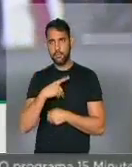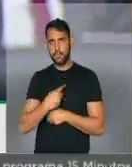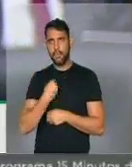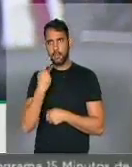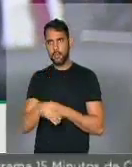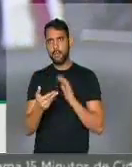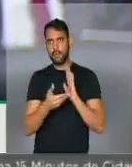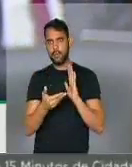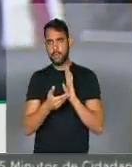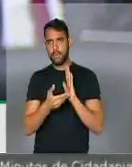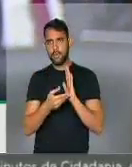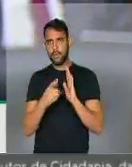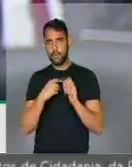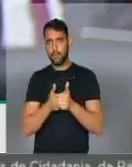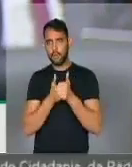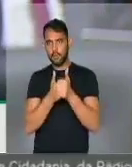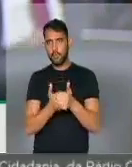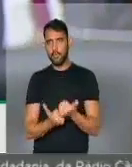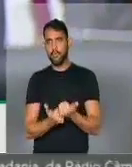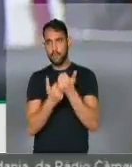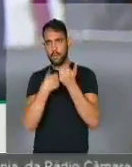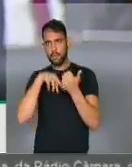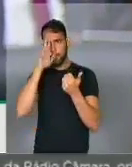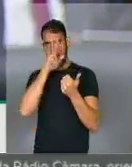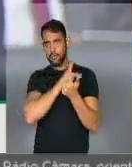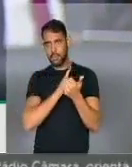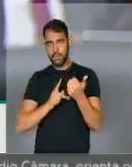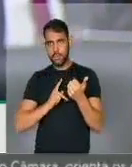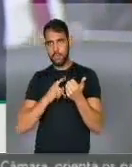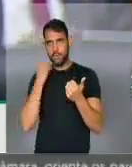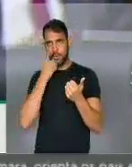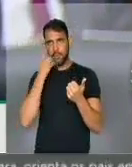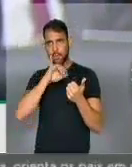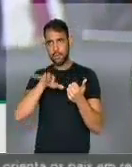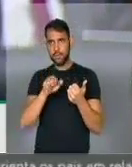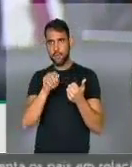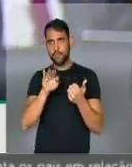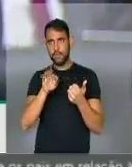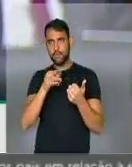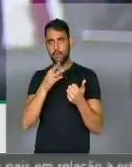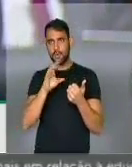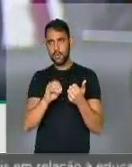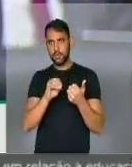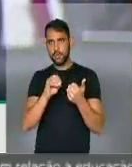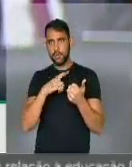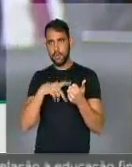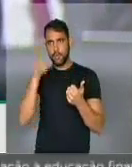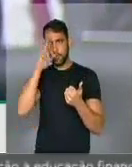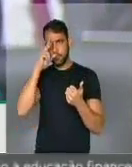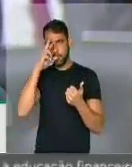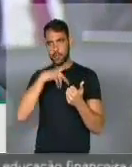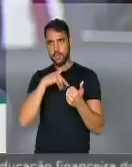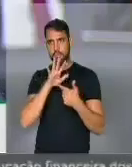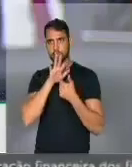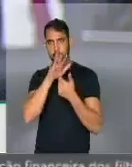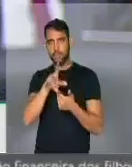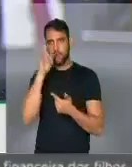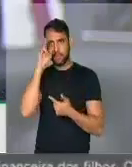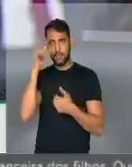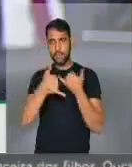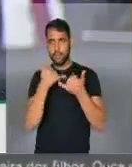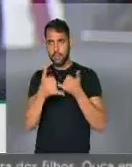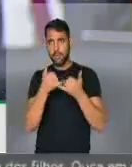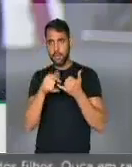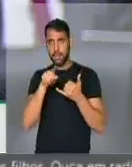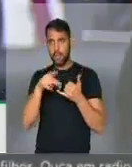da Câmara dos Deputados. Quem encaminhou favorável, senhor presidente, foi o deputado José Bonifácio. A história sempre prega as suas brincadeiras.